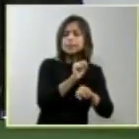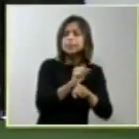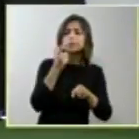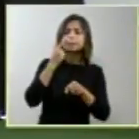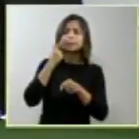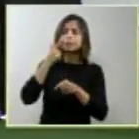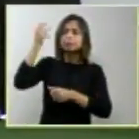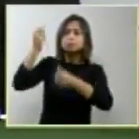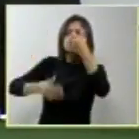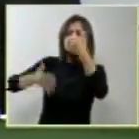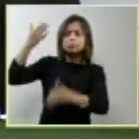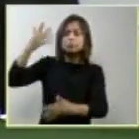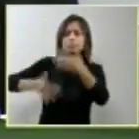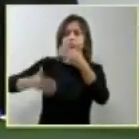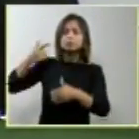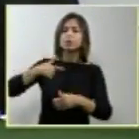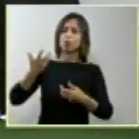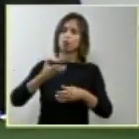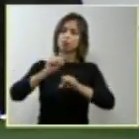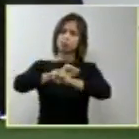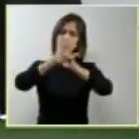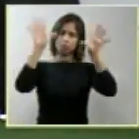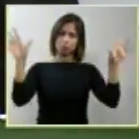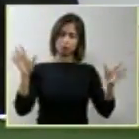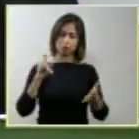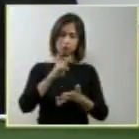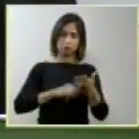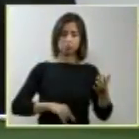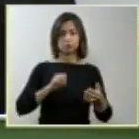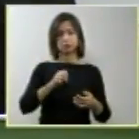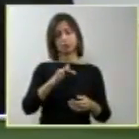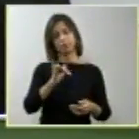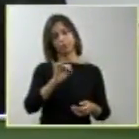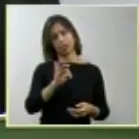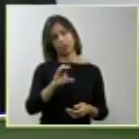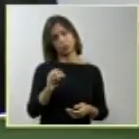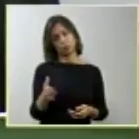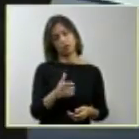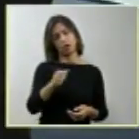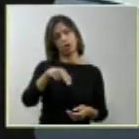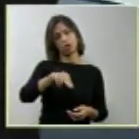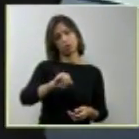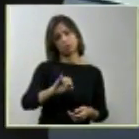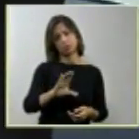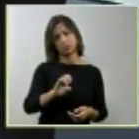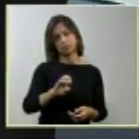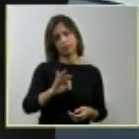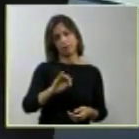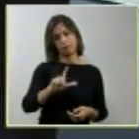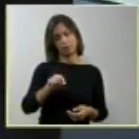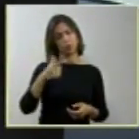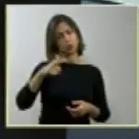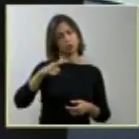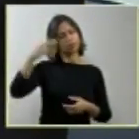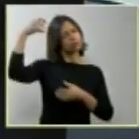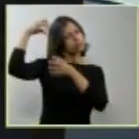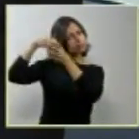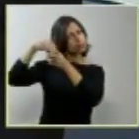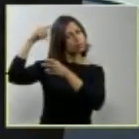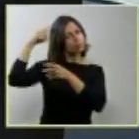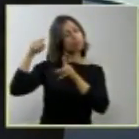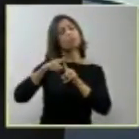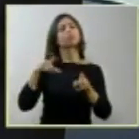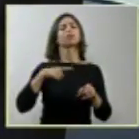a gestação presente feto anencéfalo, a glosa penal, e também afastando a glosa